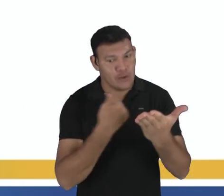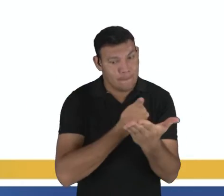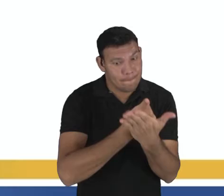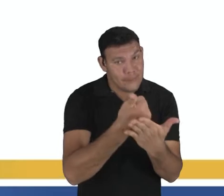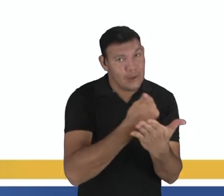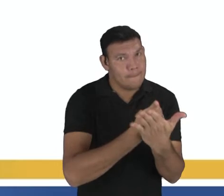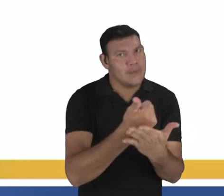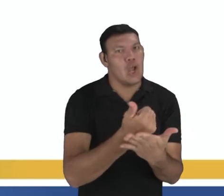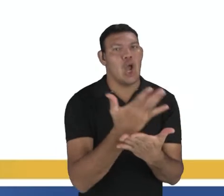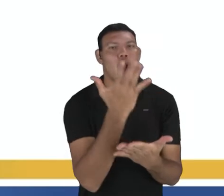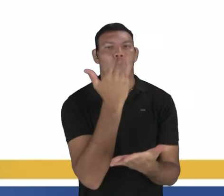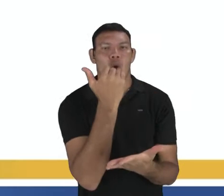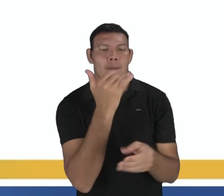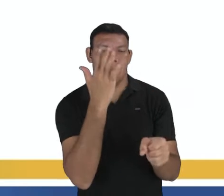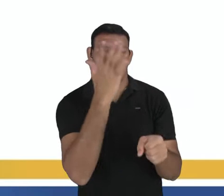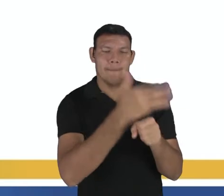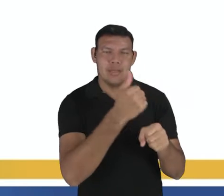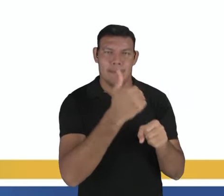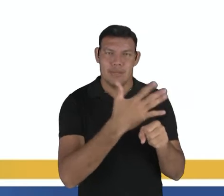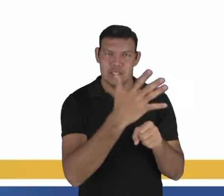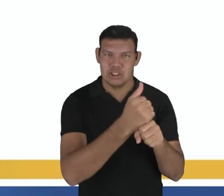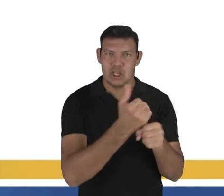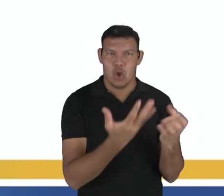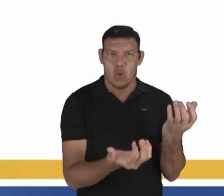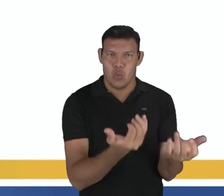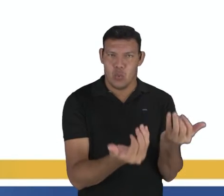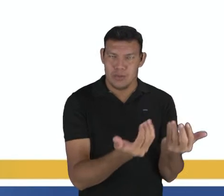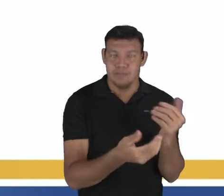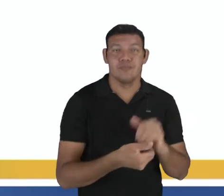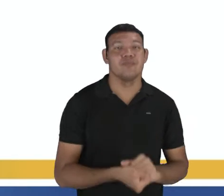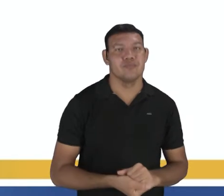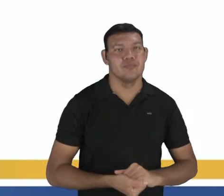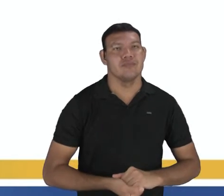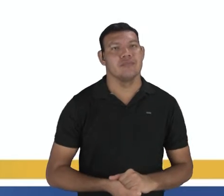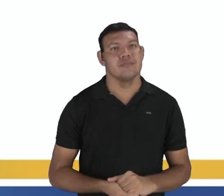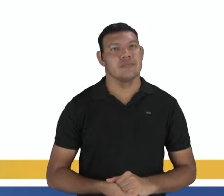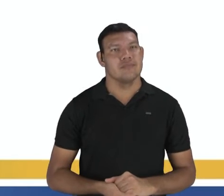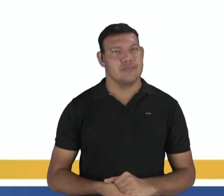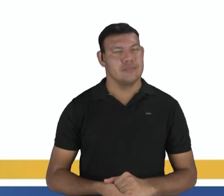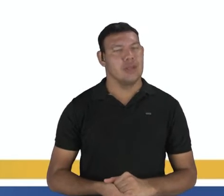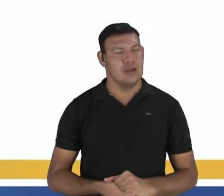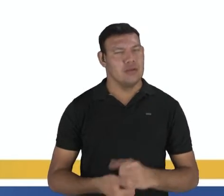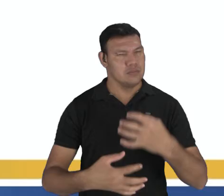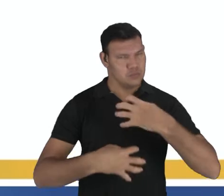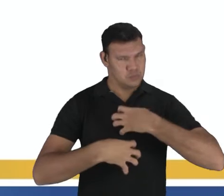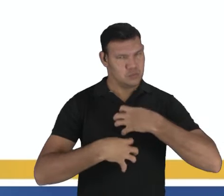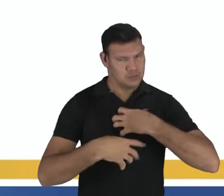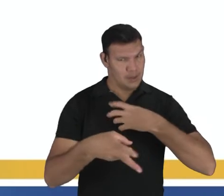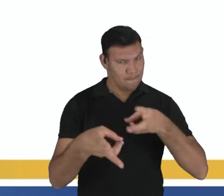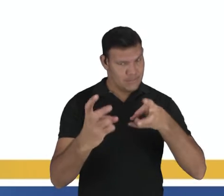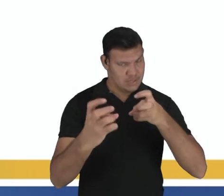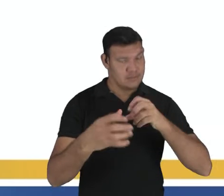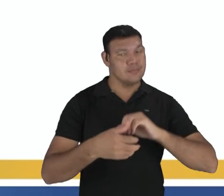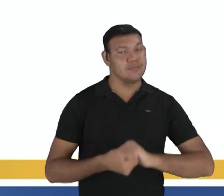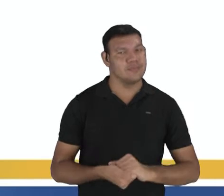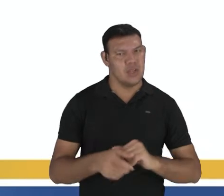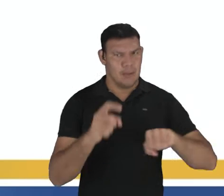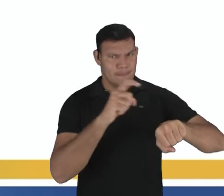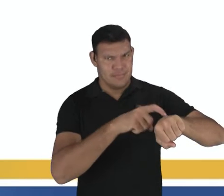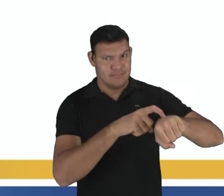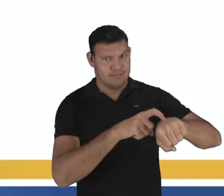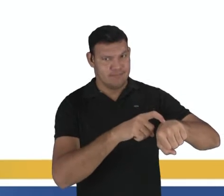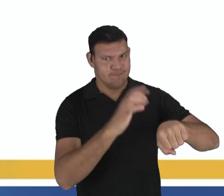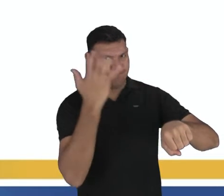Eu comi batata fritas. I have eaten French fries. Estão percebendo o sentido do tempo